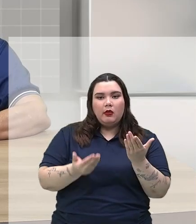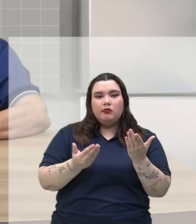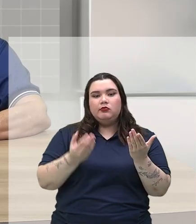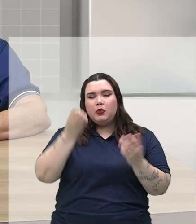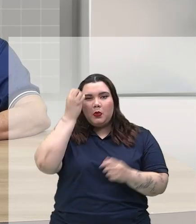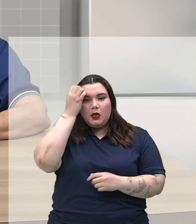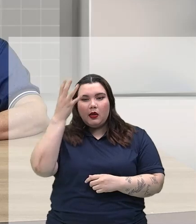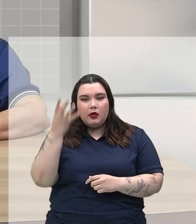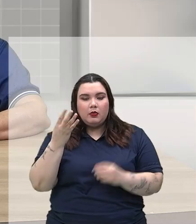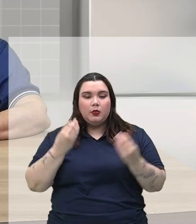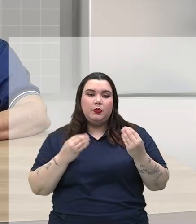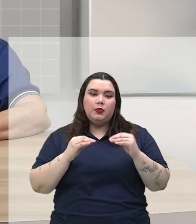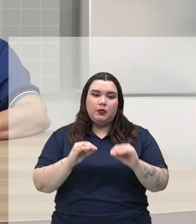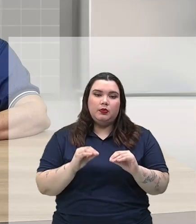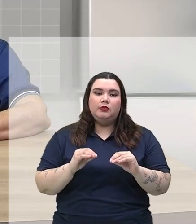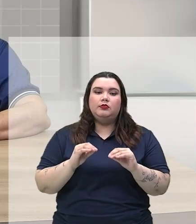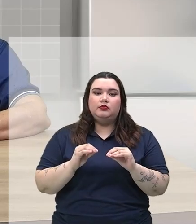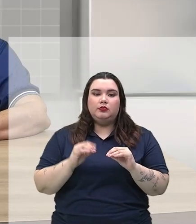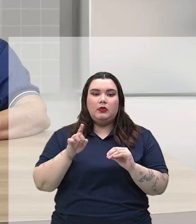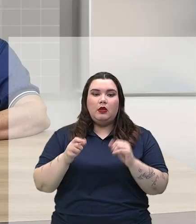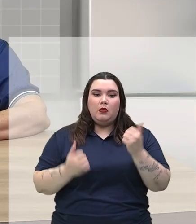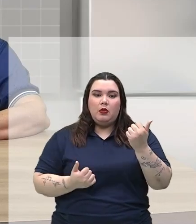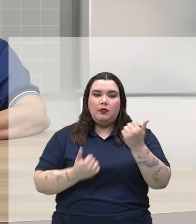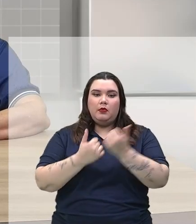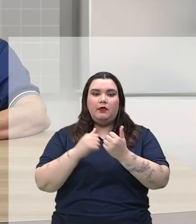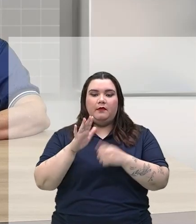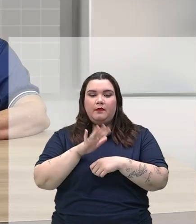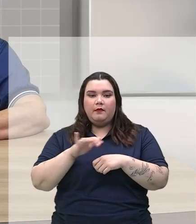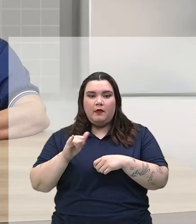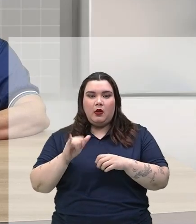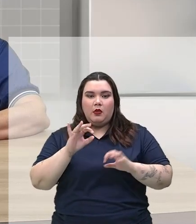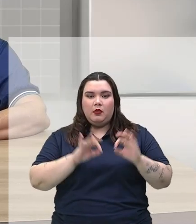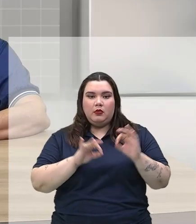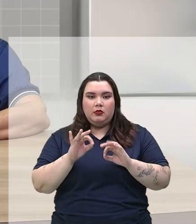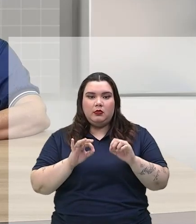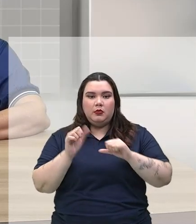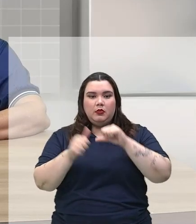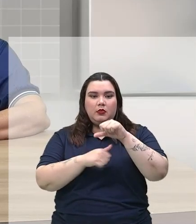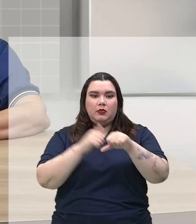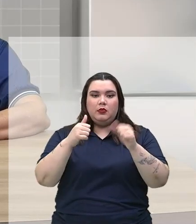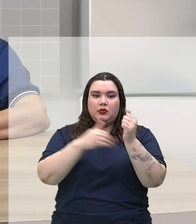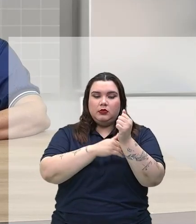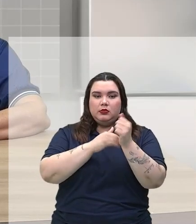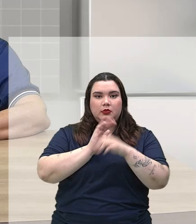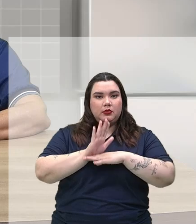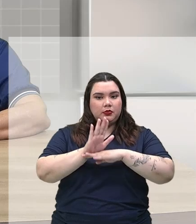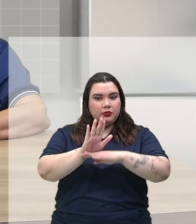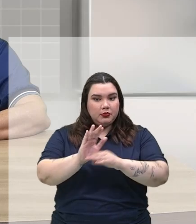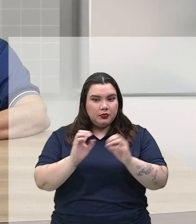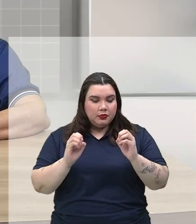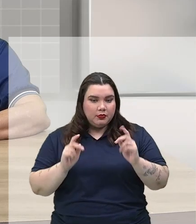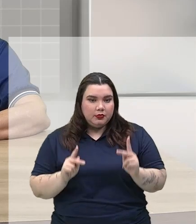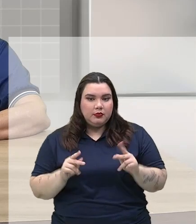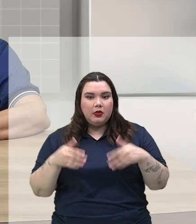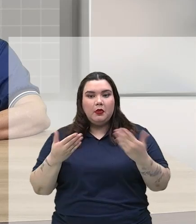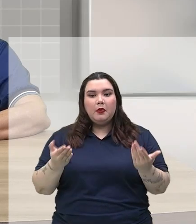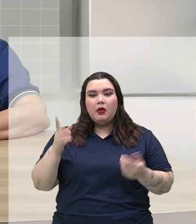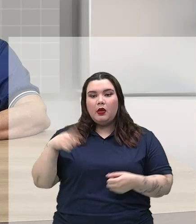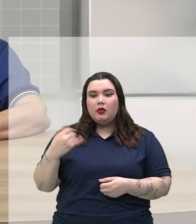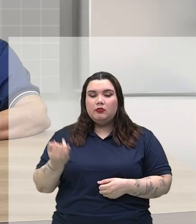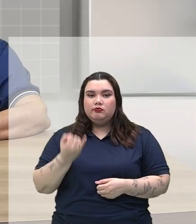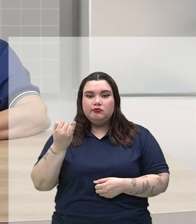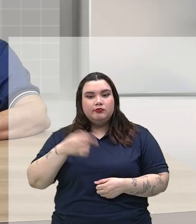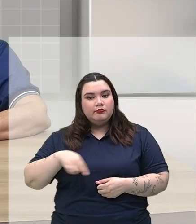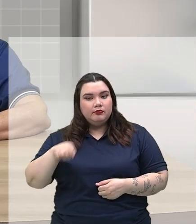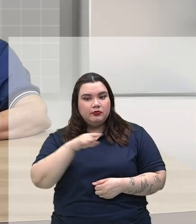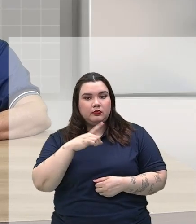coloca uma justificativa básica, e aí esse suporte é quem vai estar fazendo o resgate de senha para vocês. Então, é de suma importância que vocês